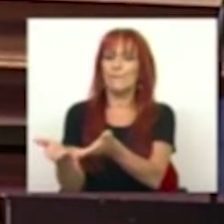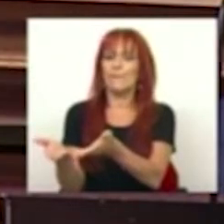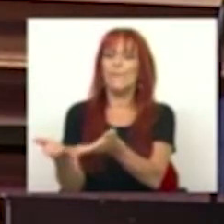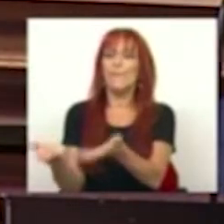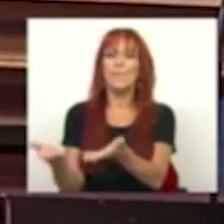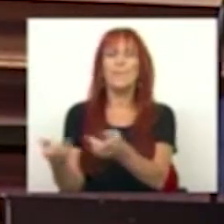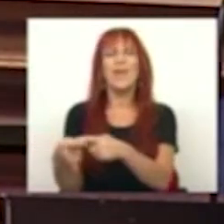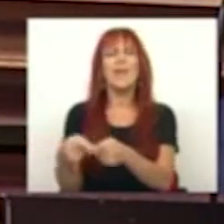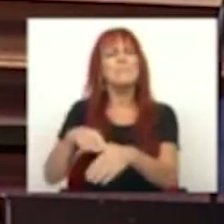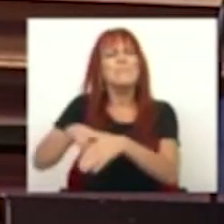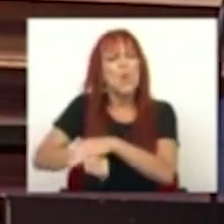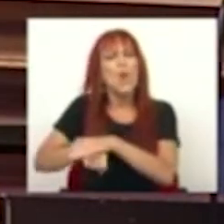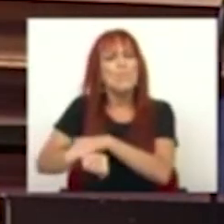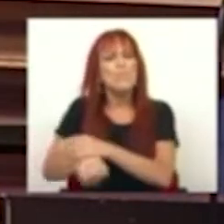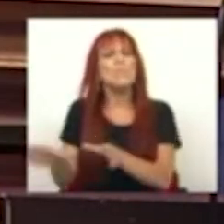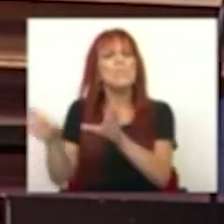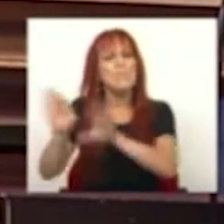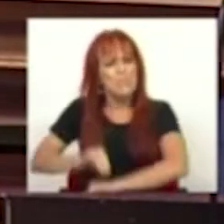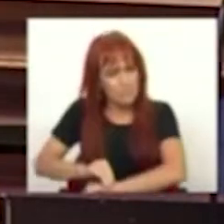incentivo à